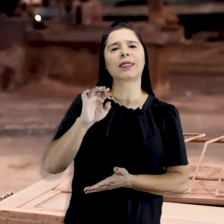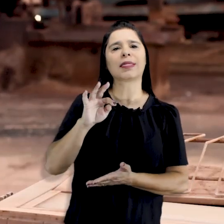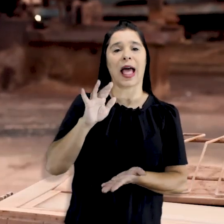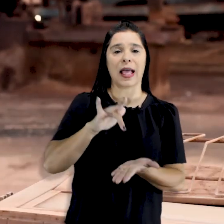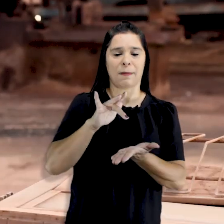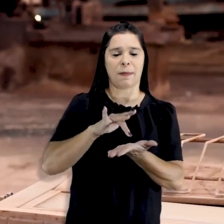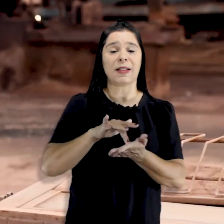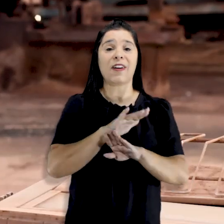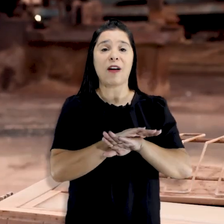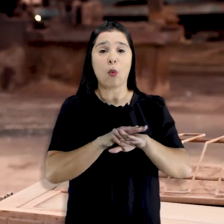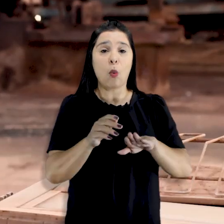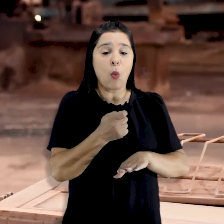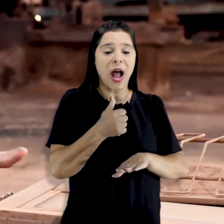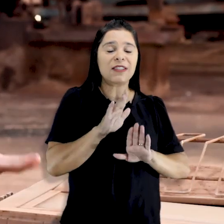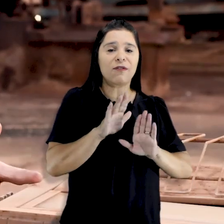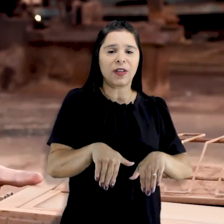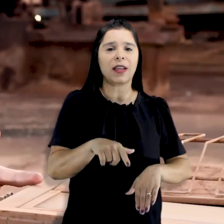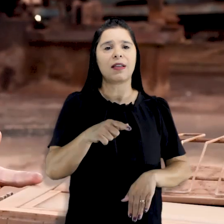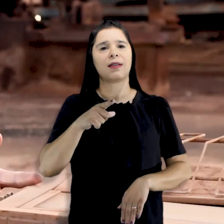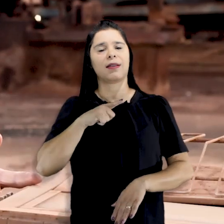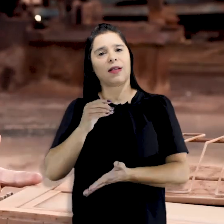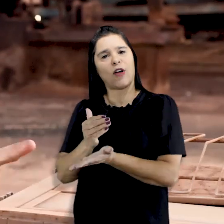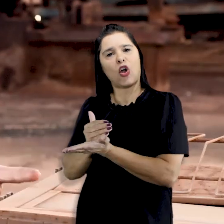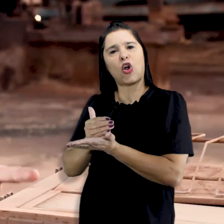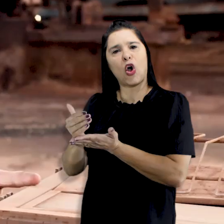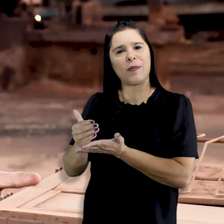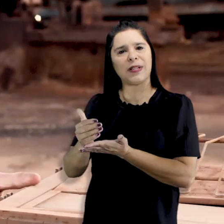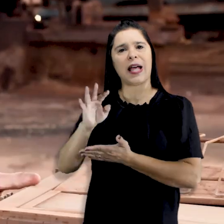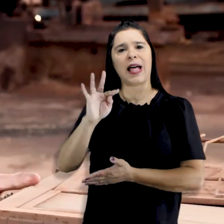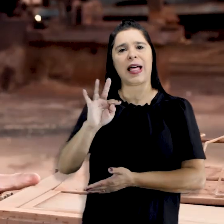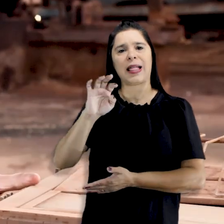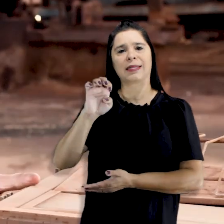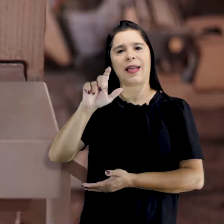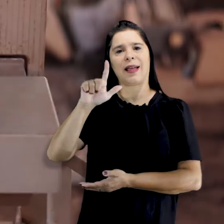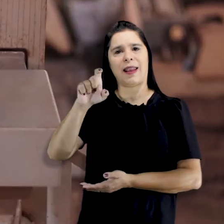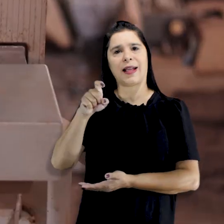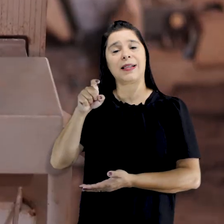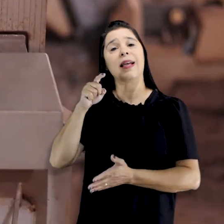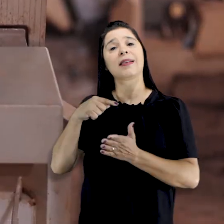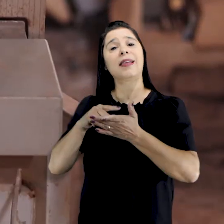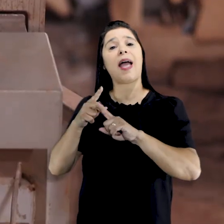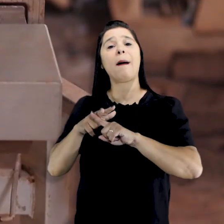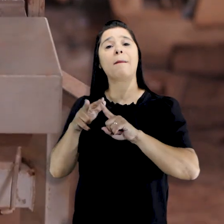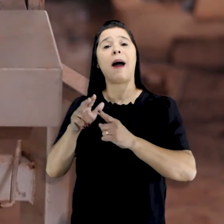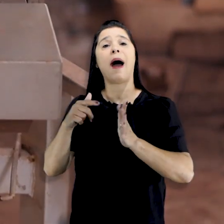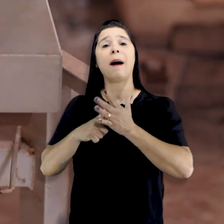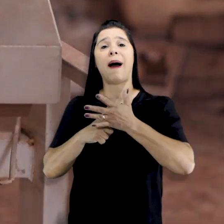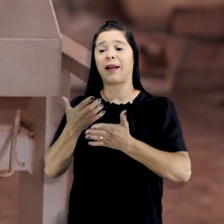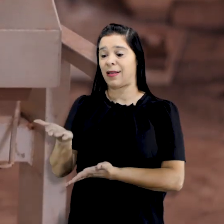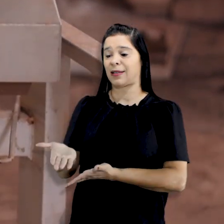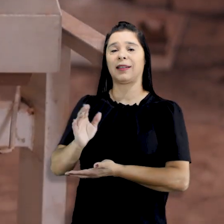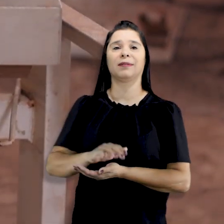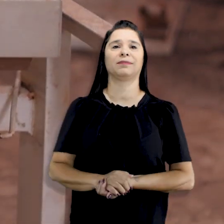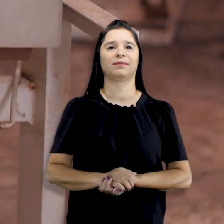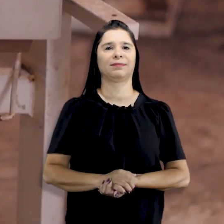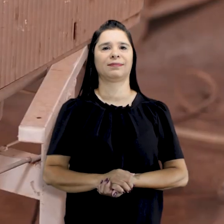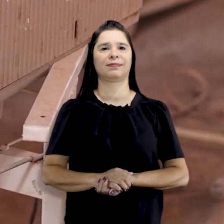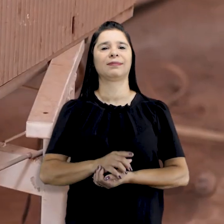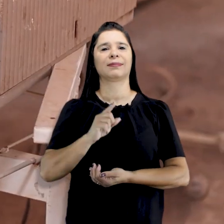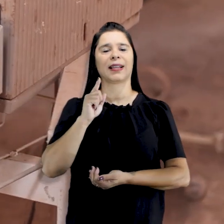telégrafo, iniciando o Telex, que é essa máquina aqui. Telex, a gente passava todo